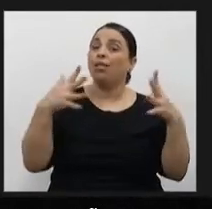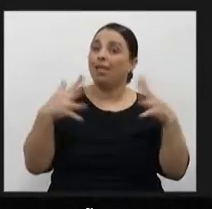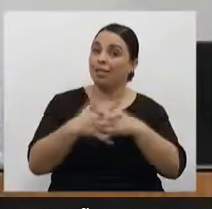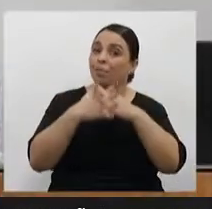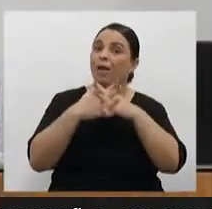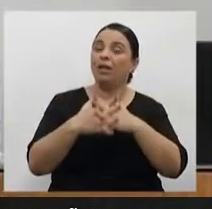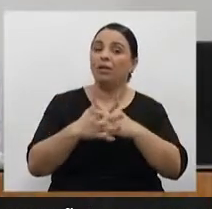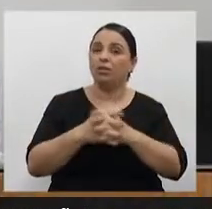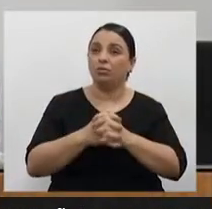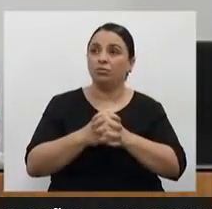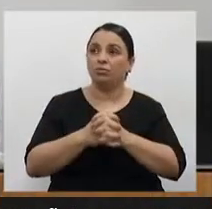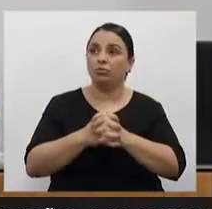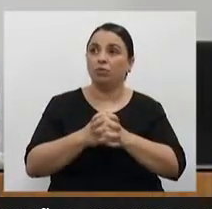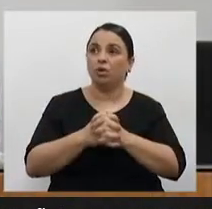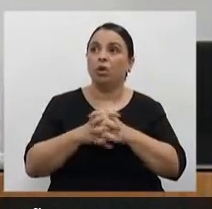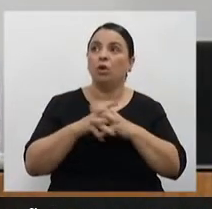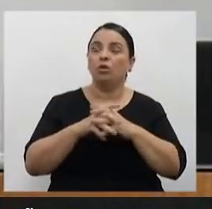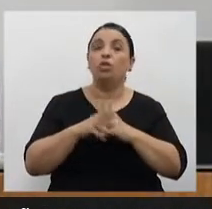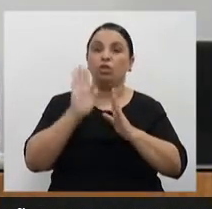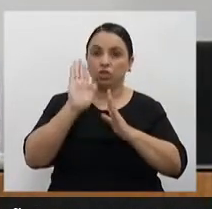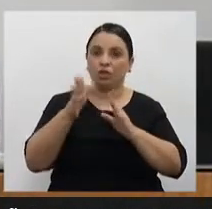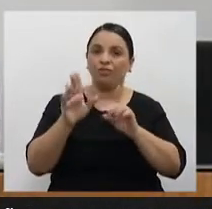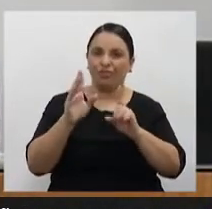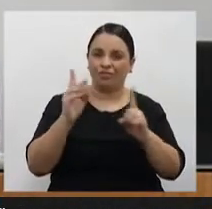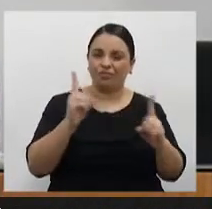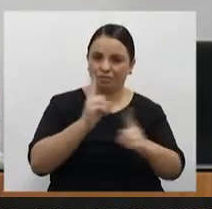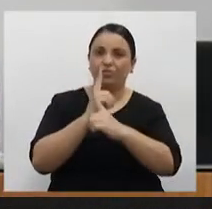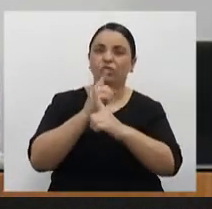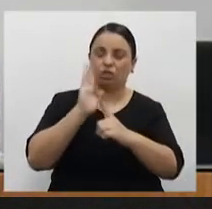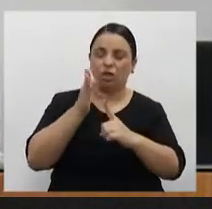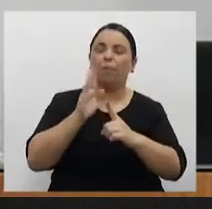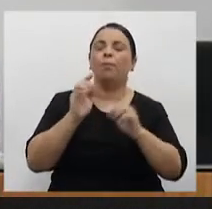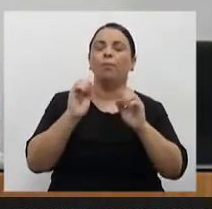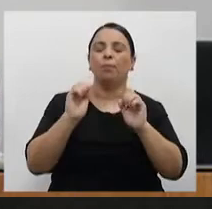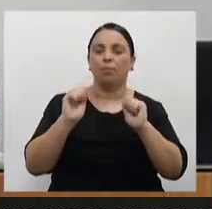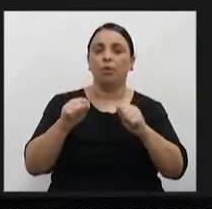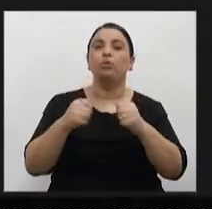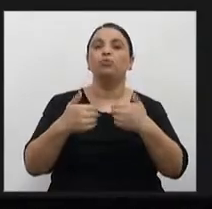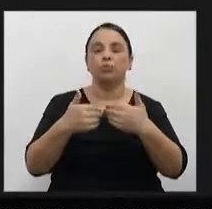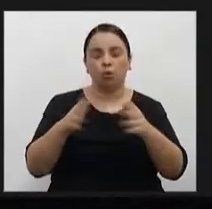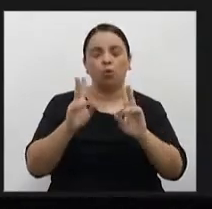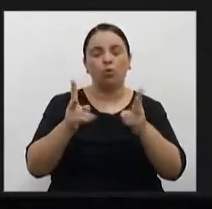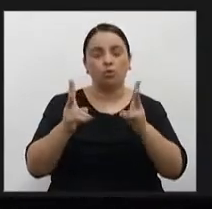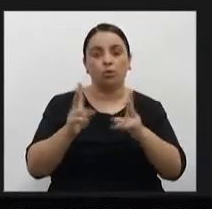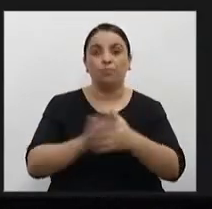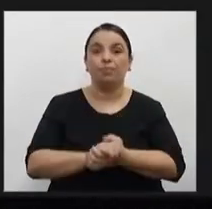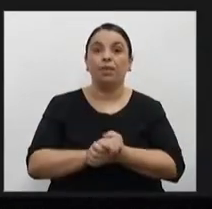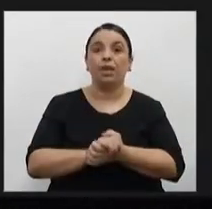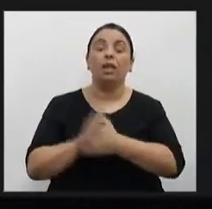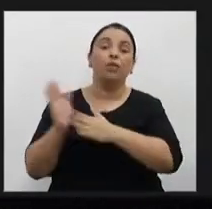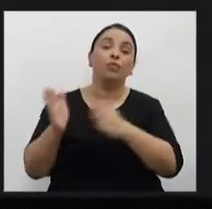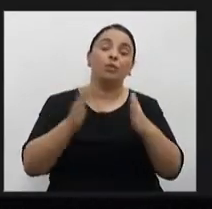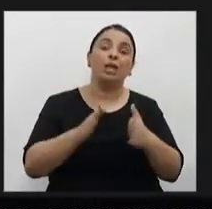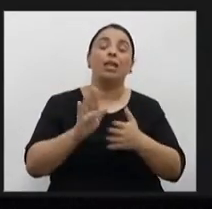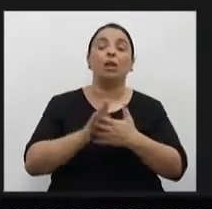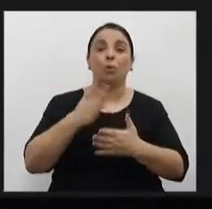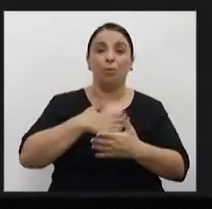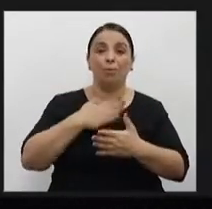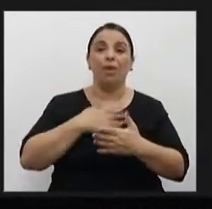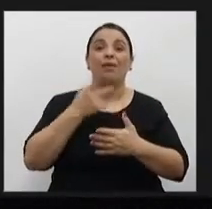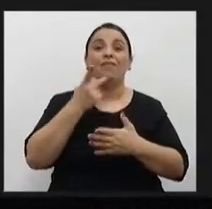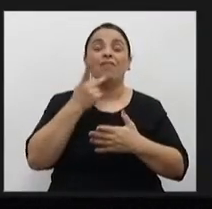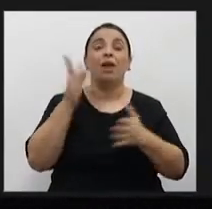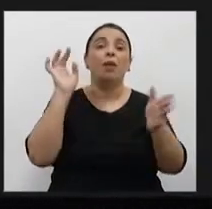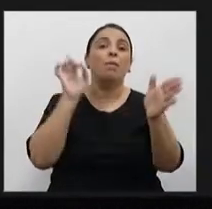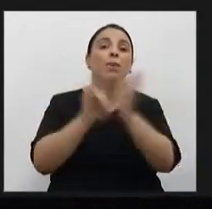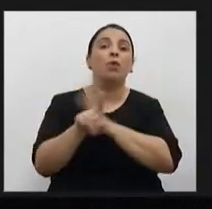Pode continuar, foi desligado. Então, professor, voltando, finalizo a minha fala